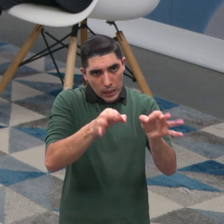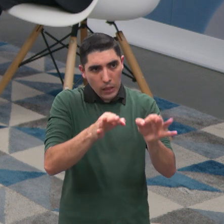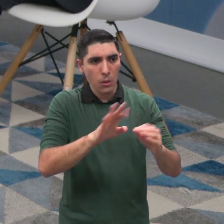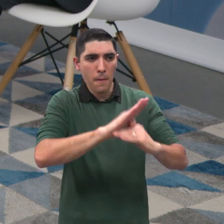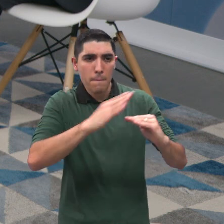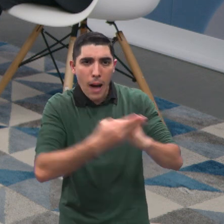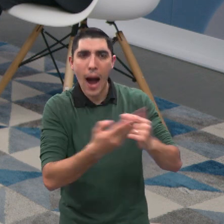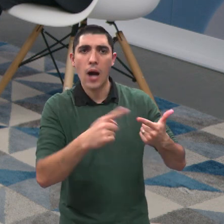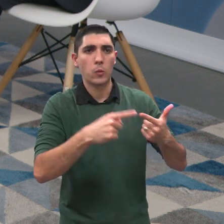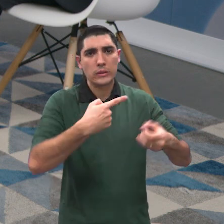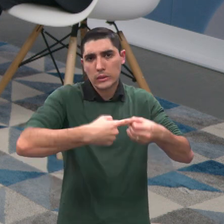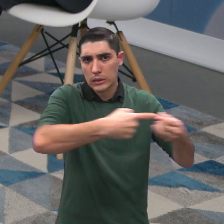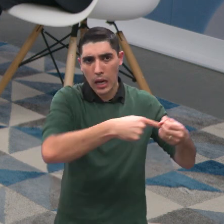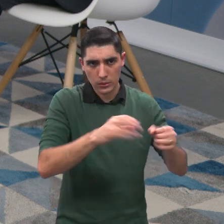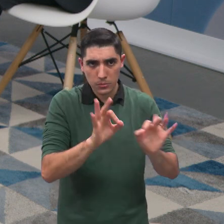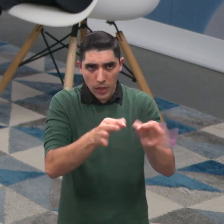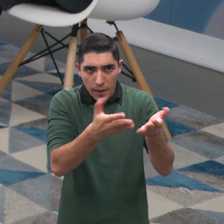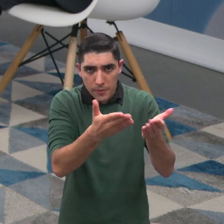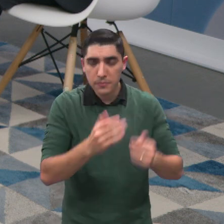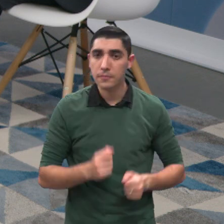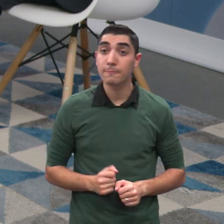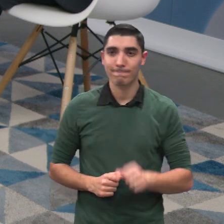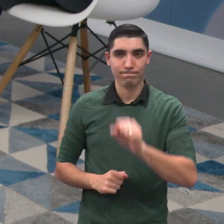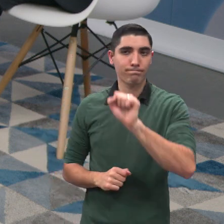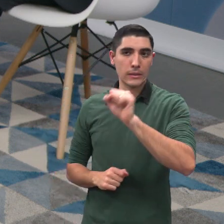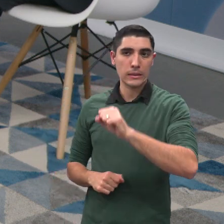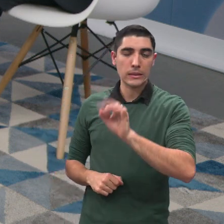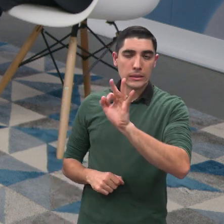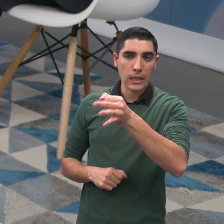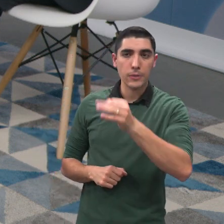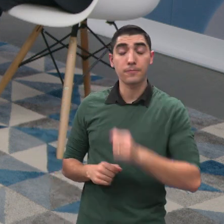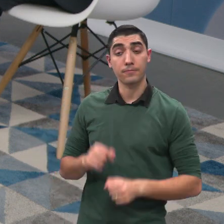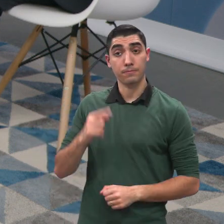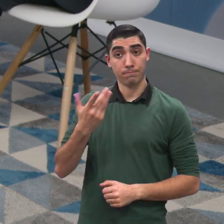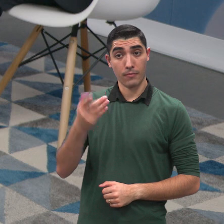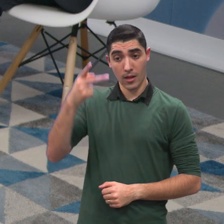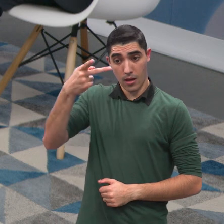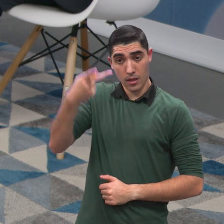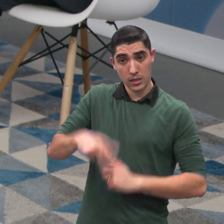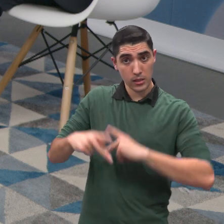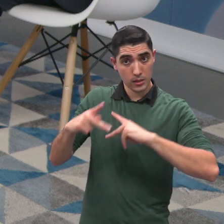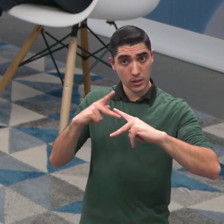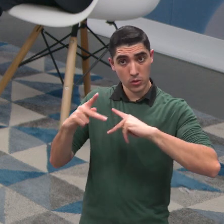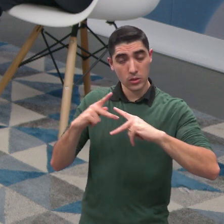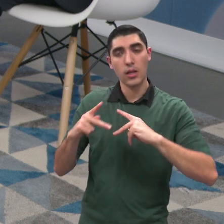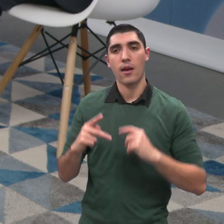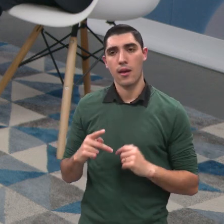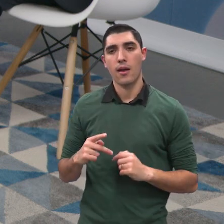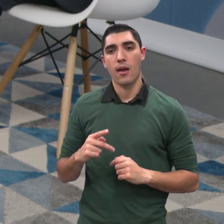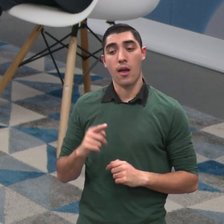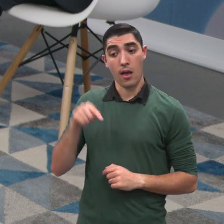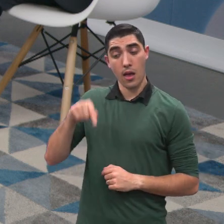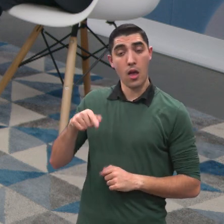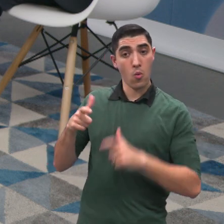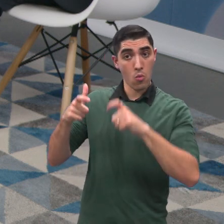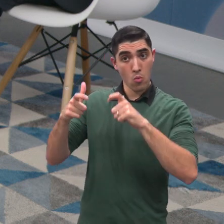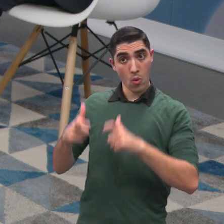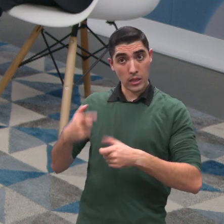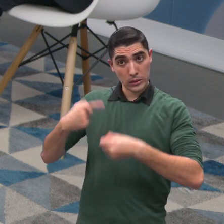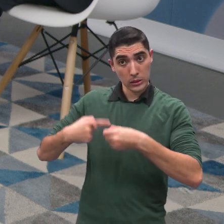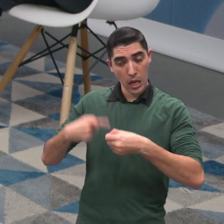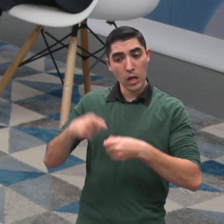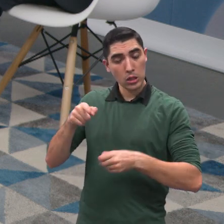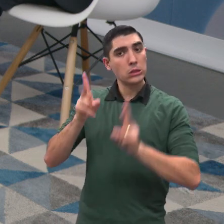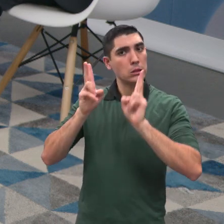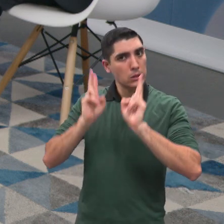mas da cidade. Sim, sim. São José, como eu já falei, né, é uma cidade que